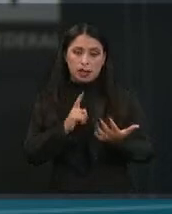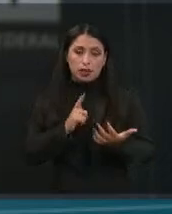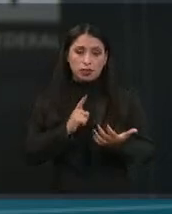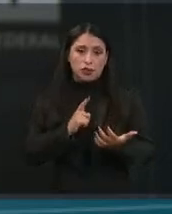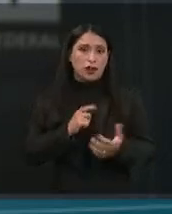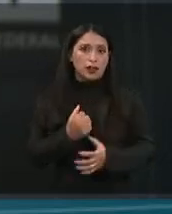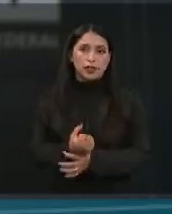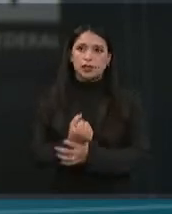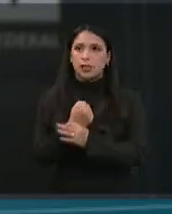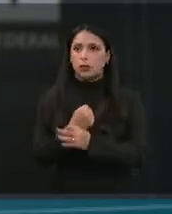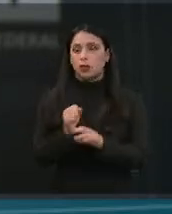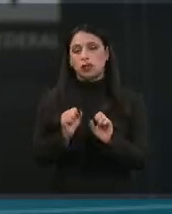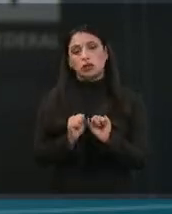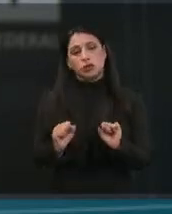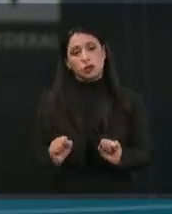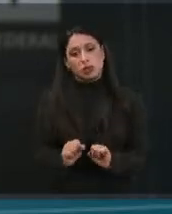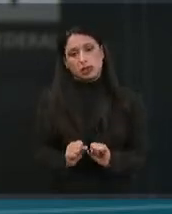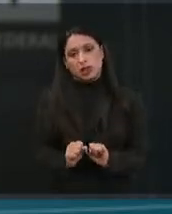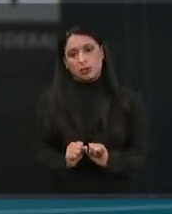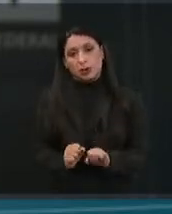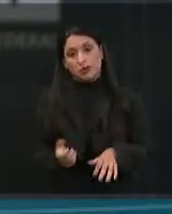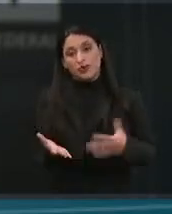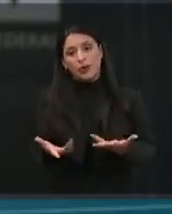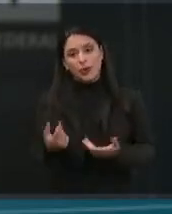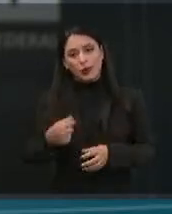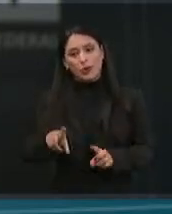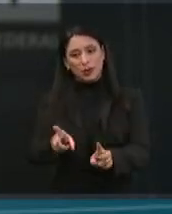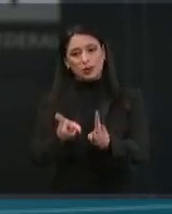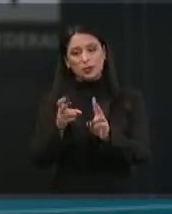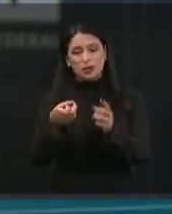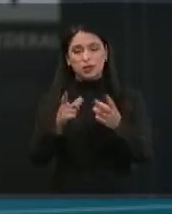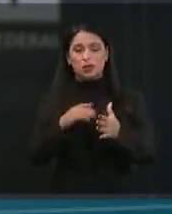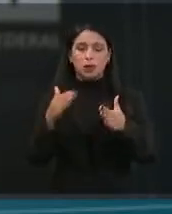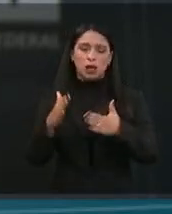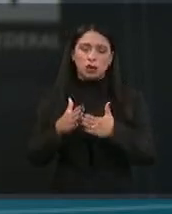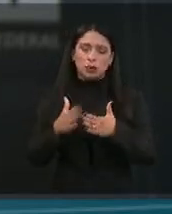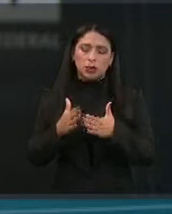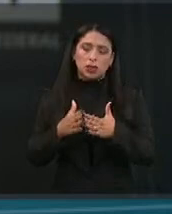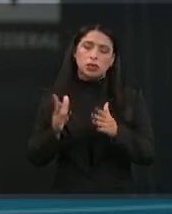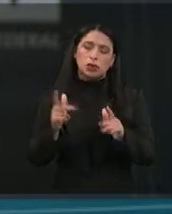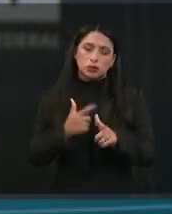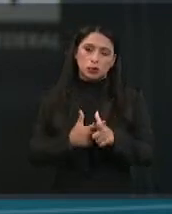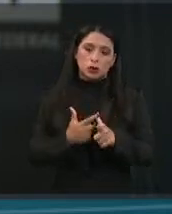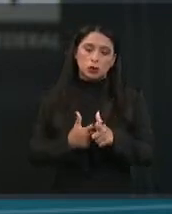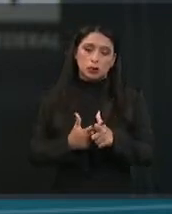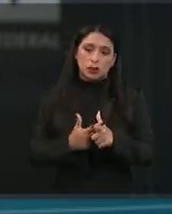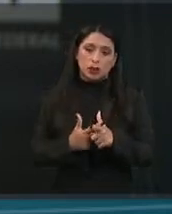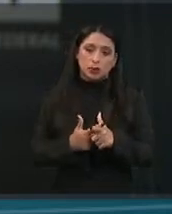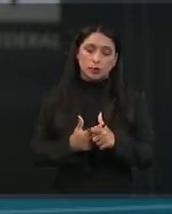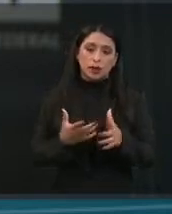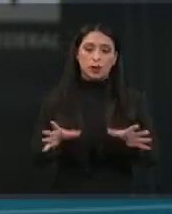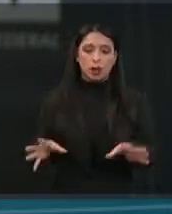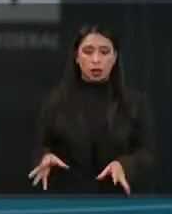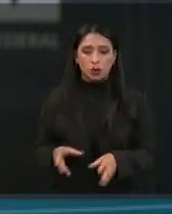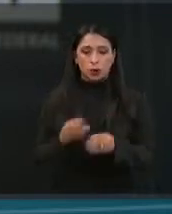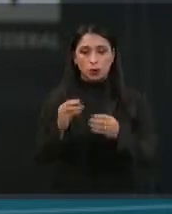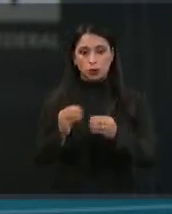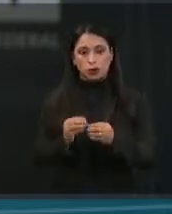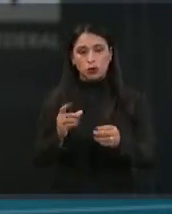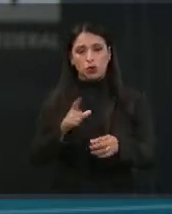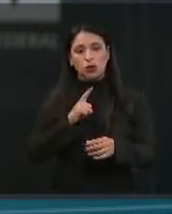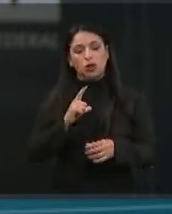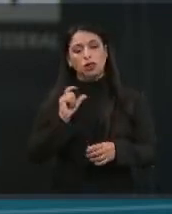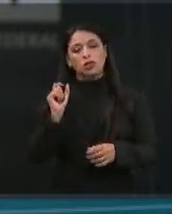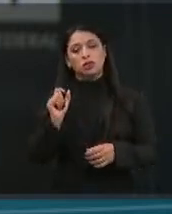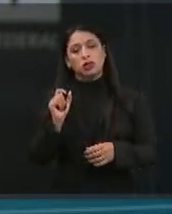em segurança de seus sistemas e usuários, o que parece ser a delimitação do problema aqui reconhecido. Para concluir, existem pontos